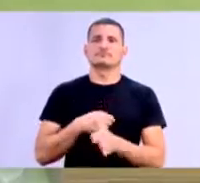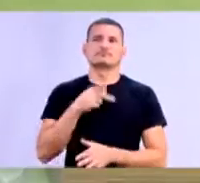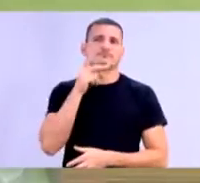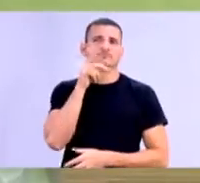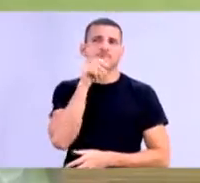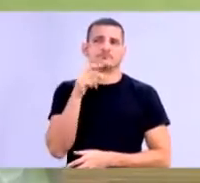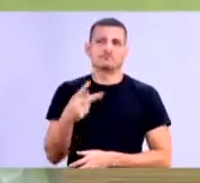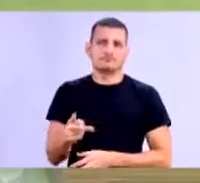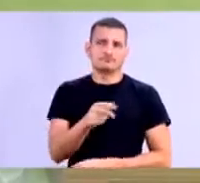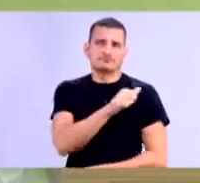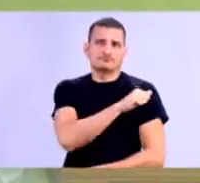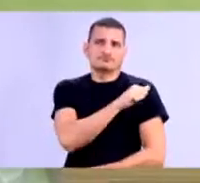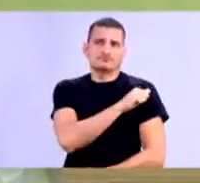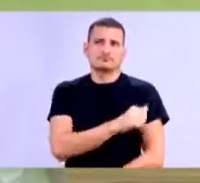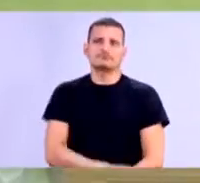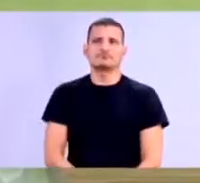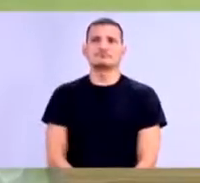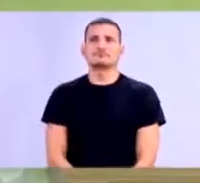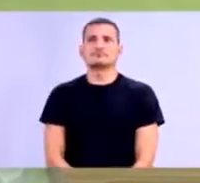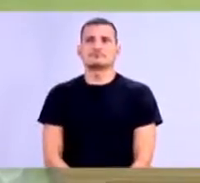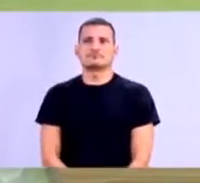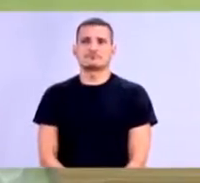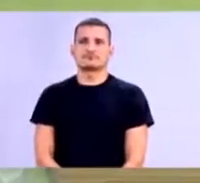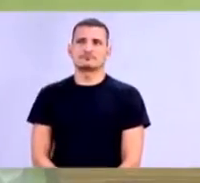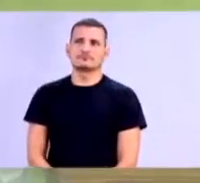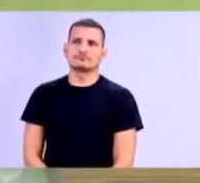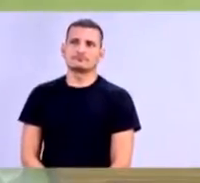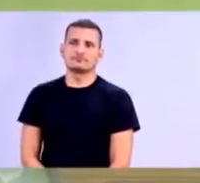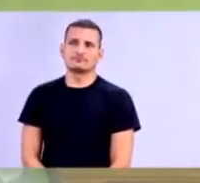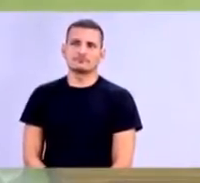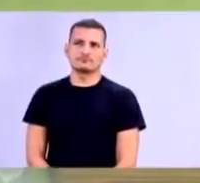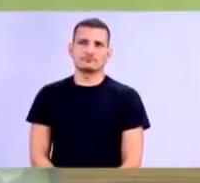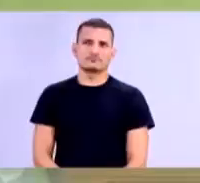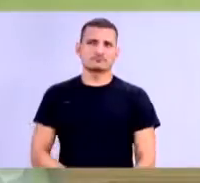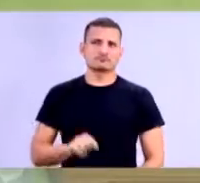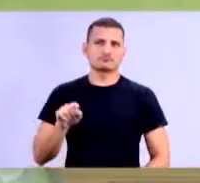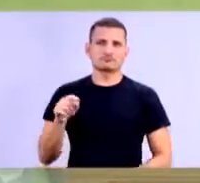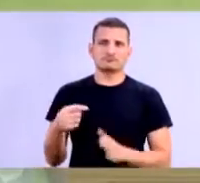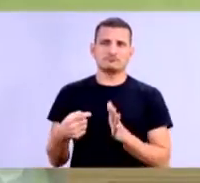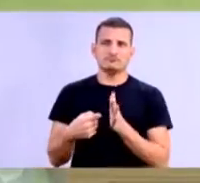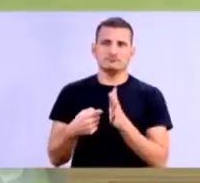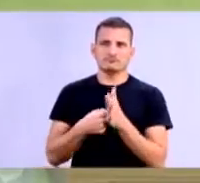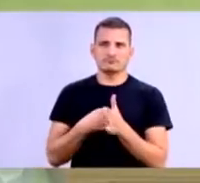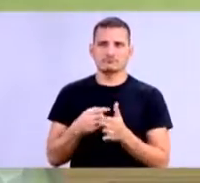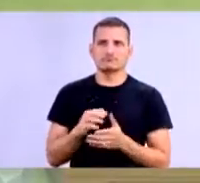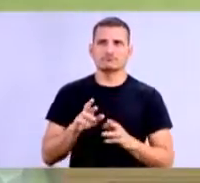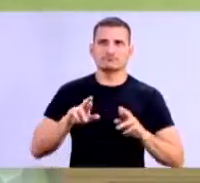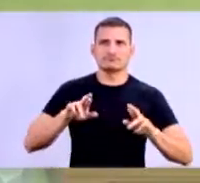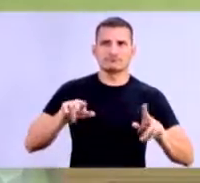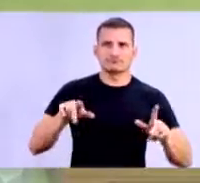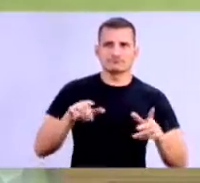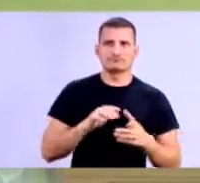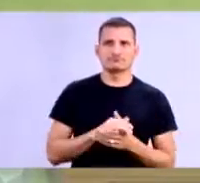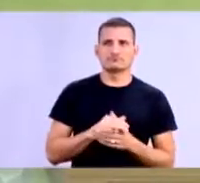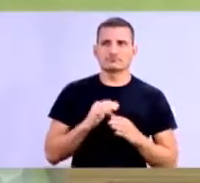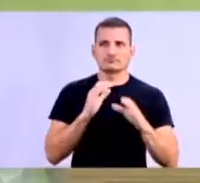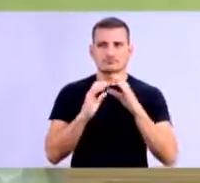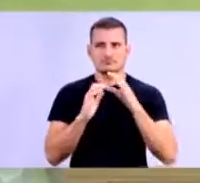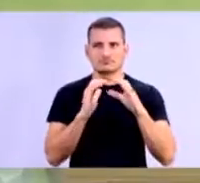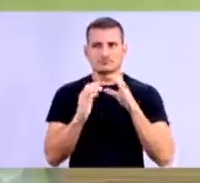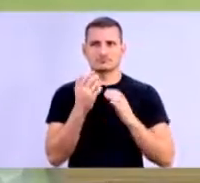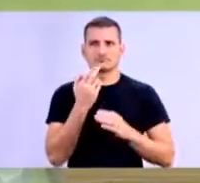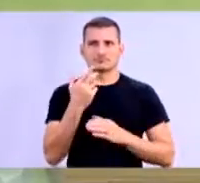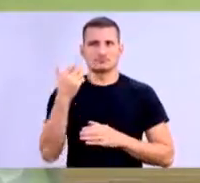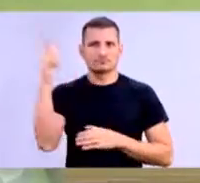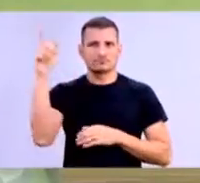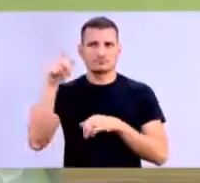Norte. Ele perguntou, professora, sobre qual a diferença, se numa comunicação, por exemplo, estrangeira, de